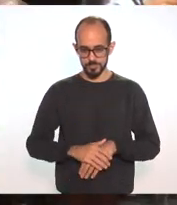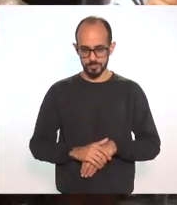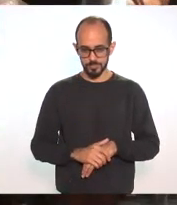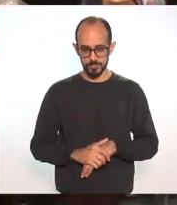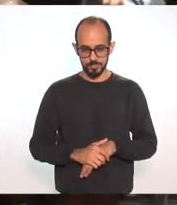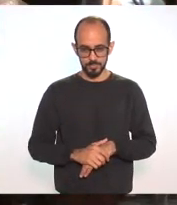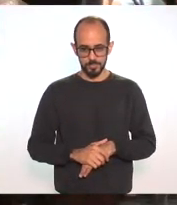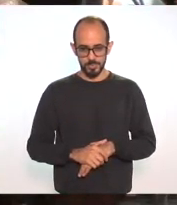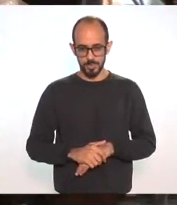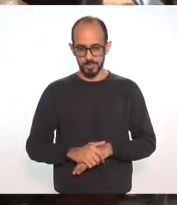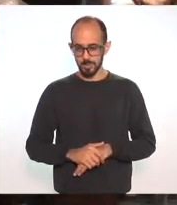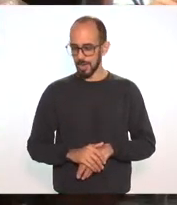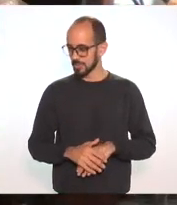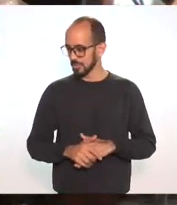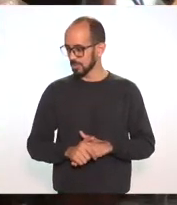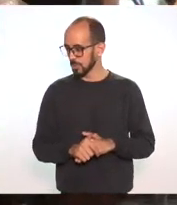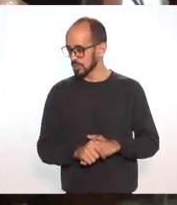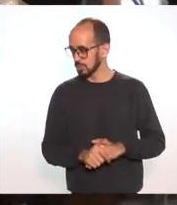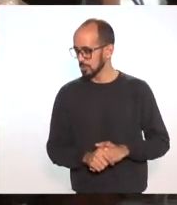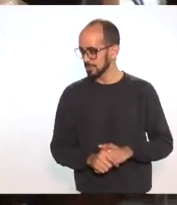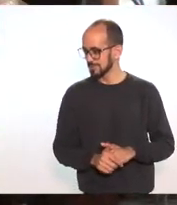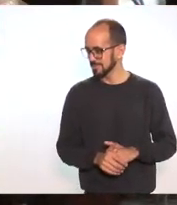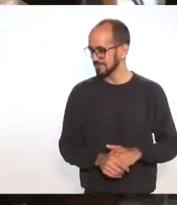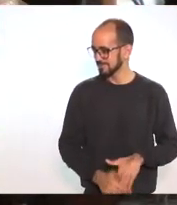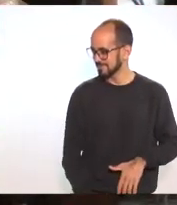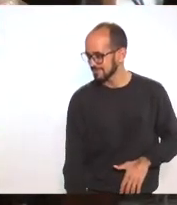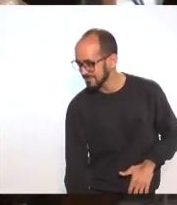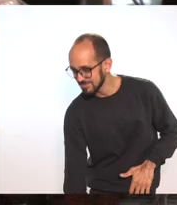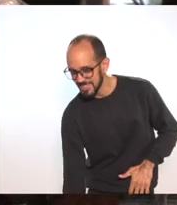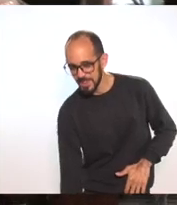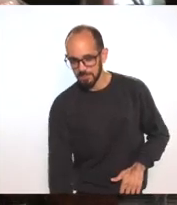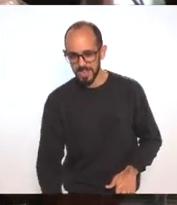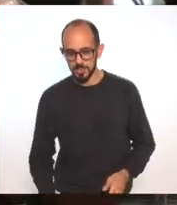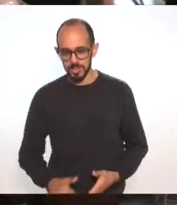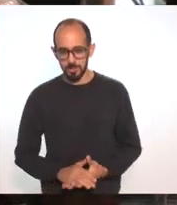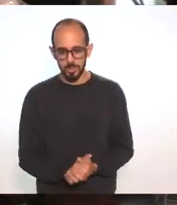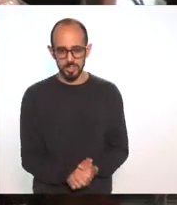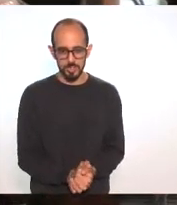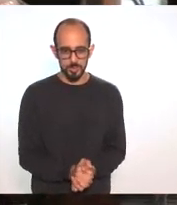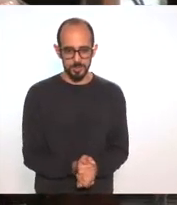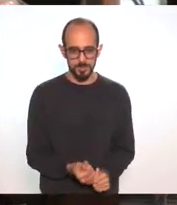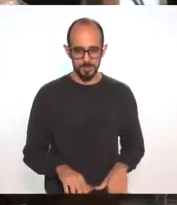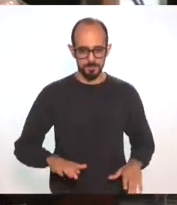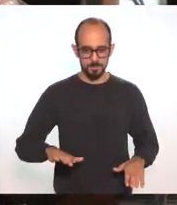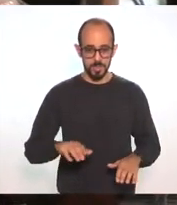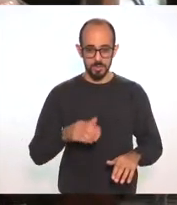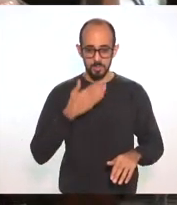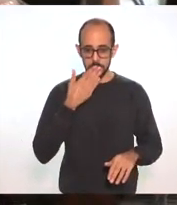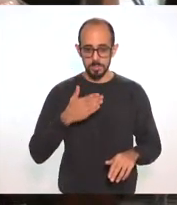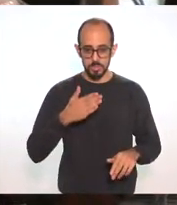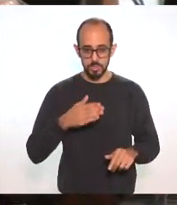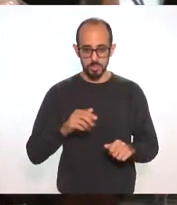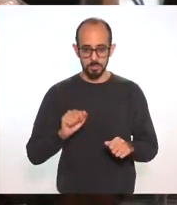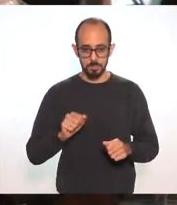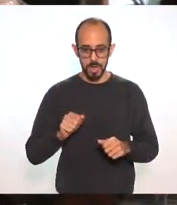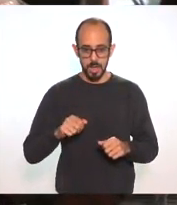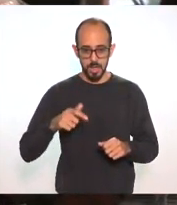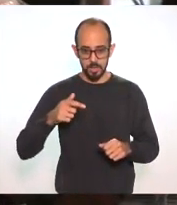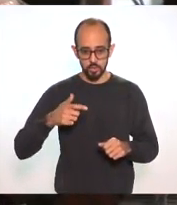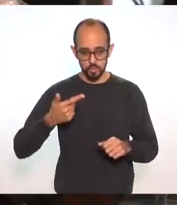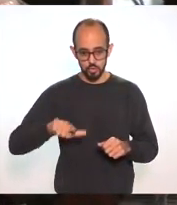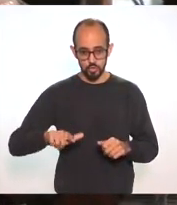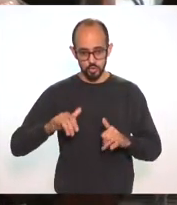Deputado, então, vou pedir para republicar o projeto sem a autoria do deputado Luiz Paulo e passo a palavra ao deputado Luiz